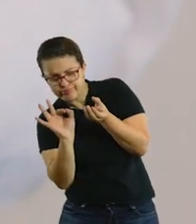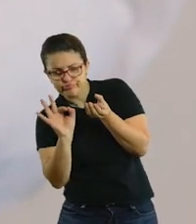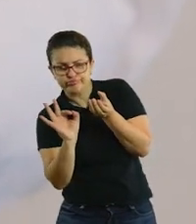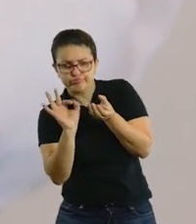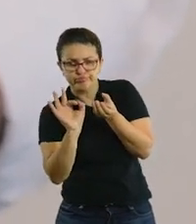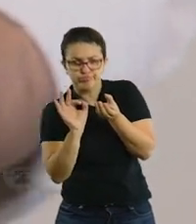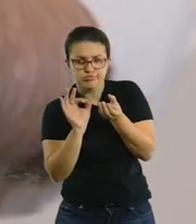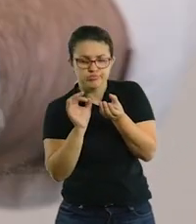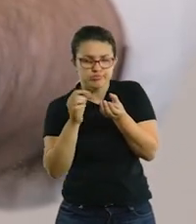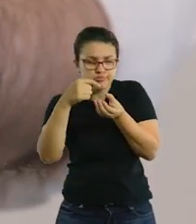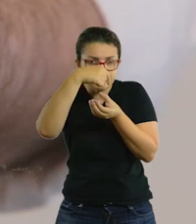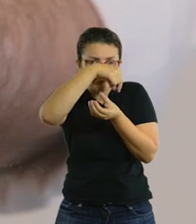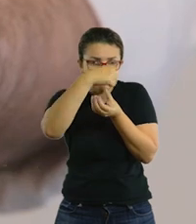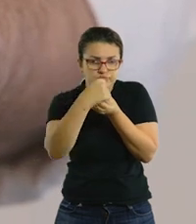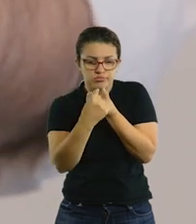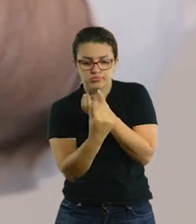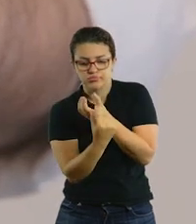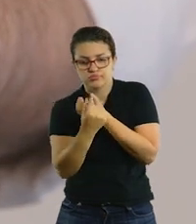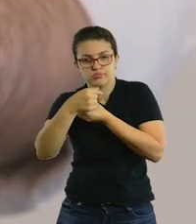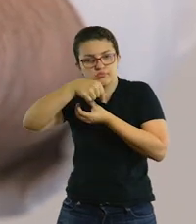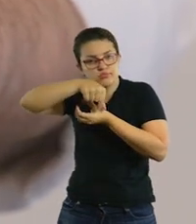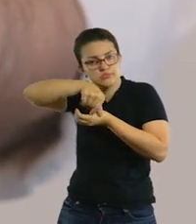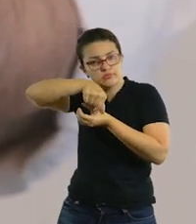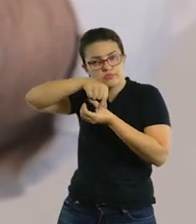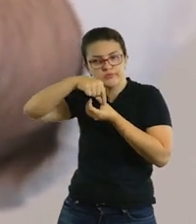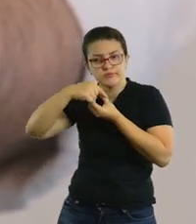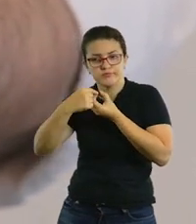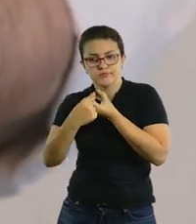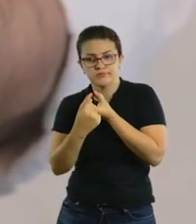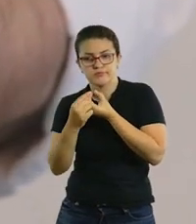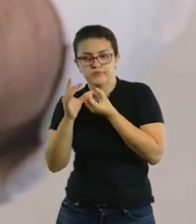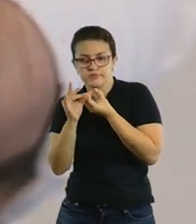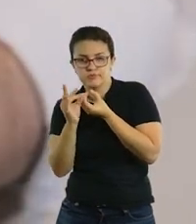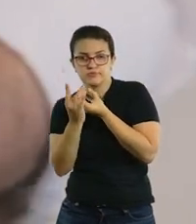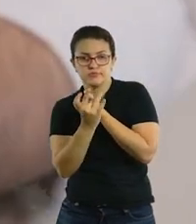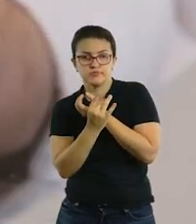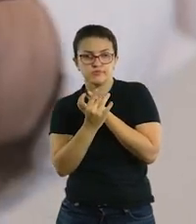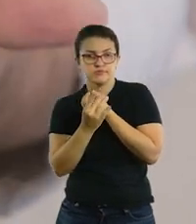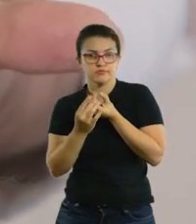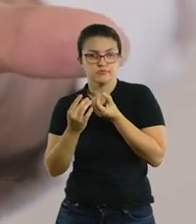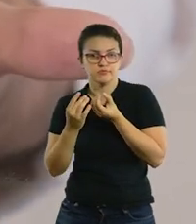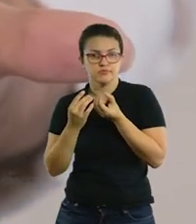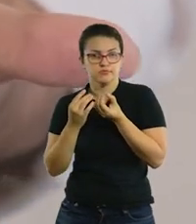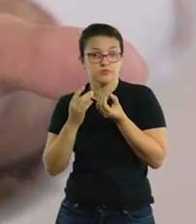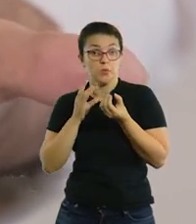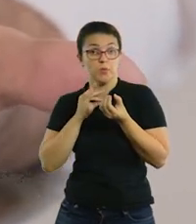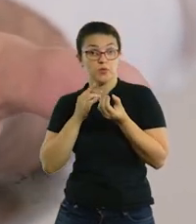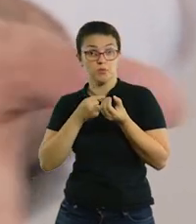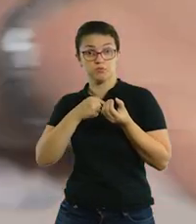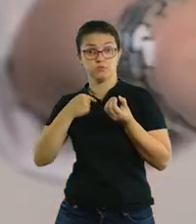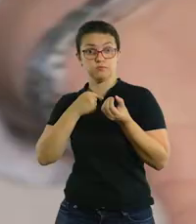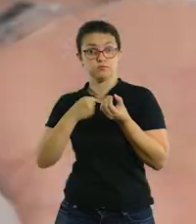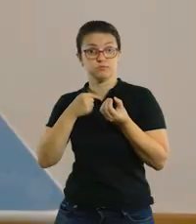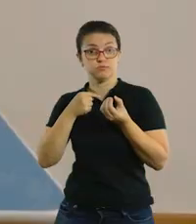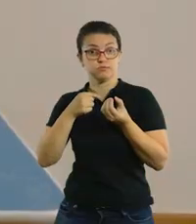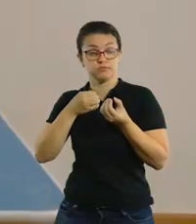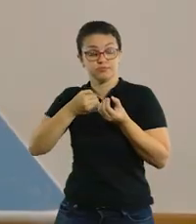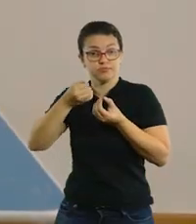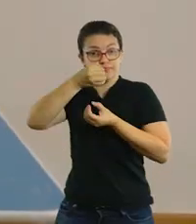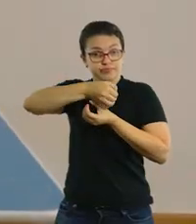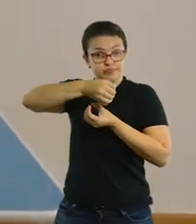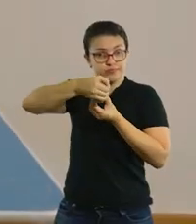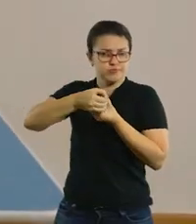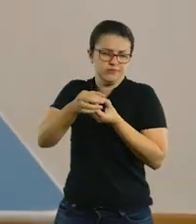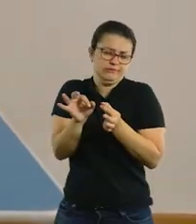do peixe, né? E aqui, botões que vocês podem colar, que seria os olhos do peixe. Pronto.